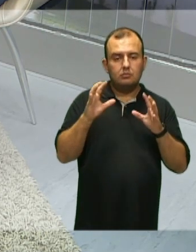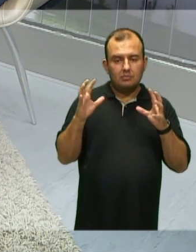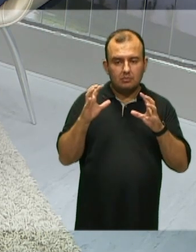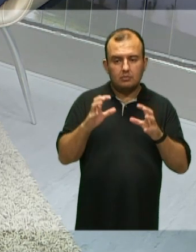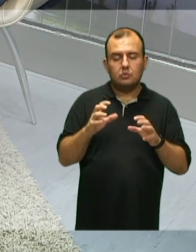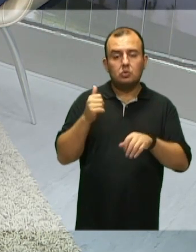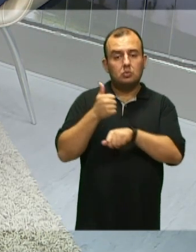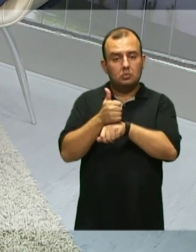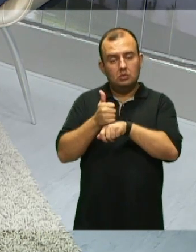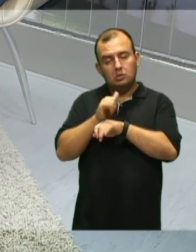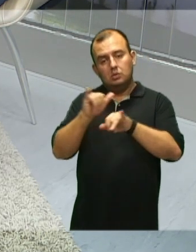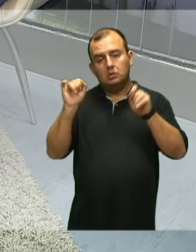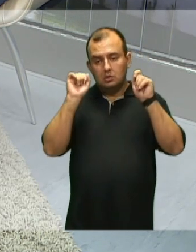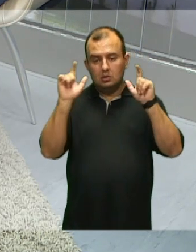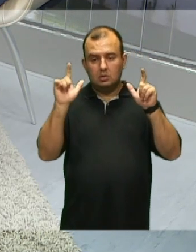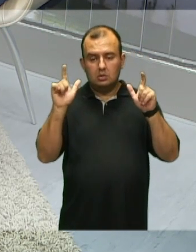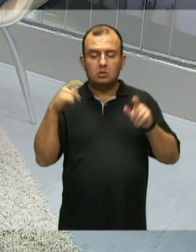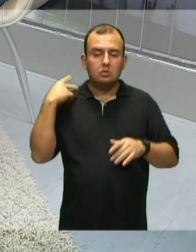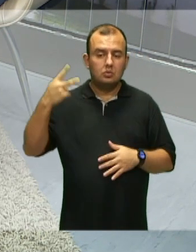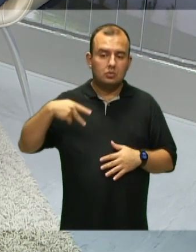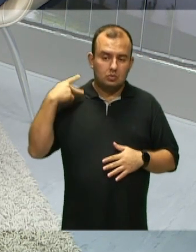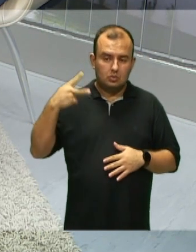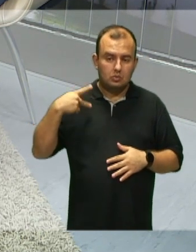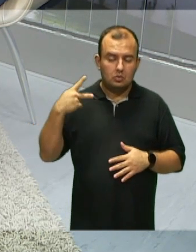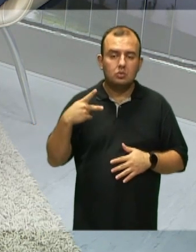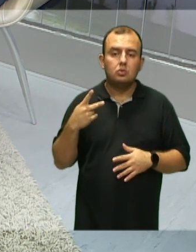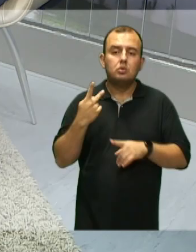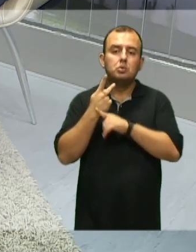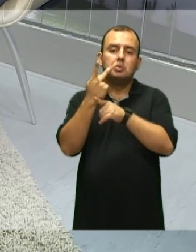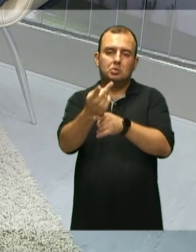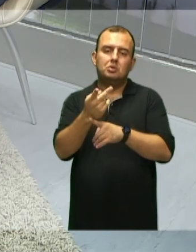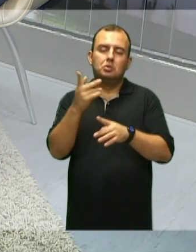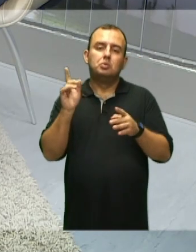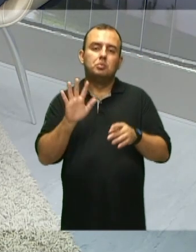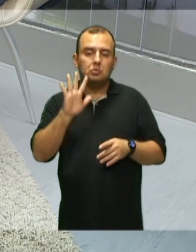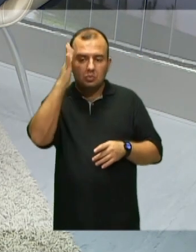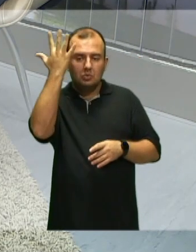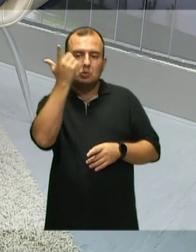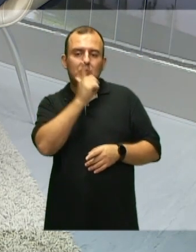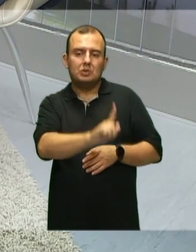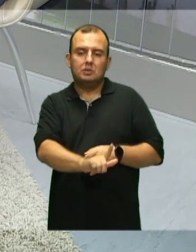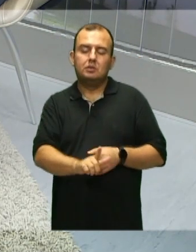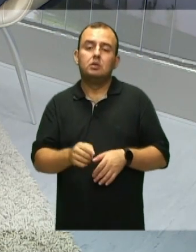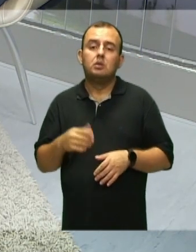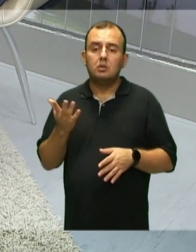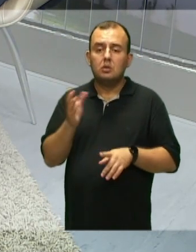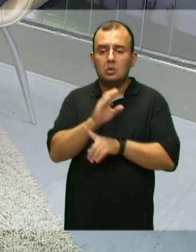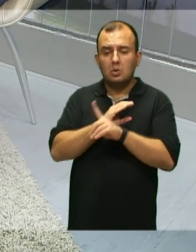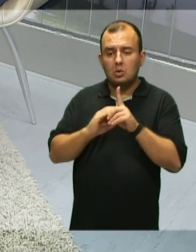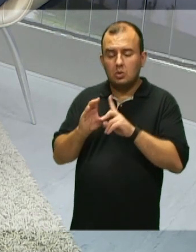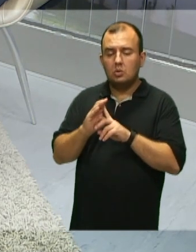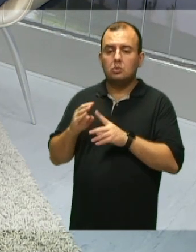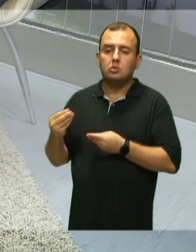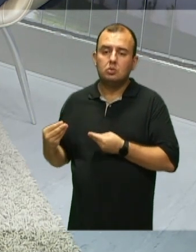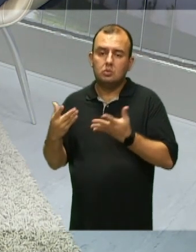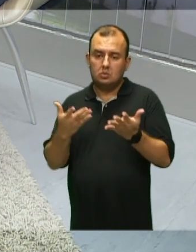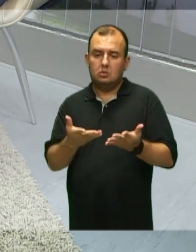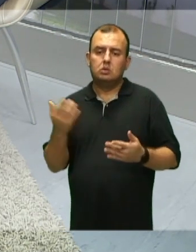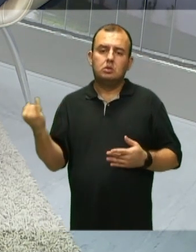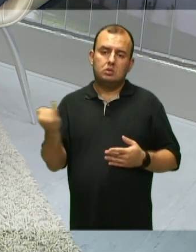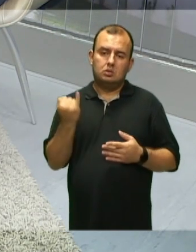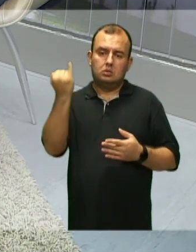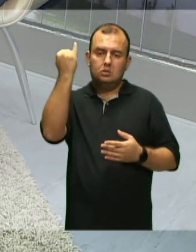começam a alertar e procurar os vereadores para para poder buscar uma solução não é isso essa questão da comunidade trazer as demandas é muito